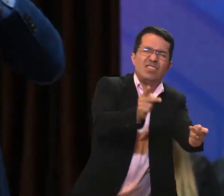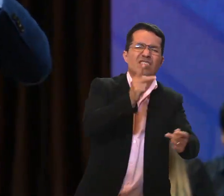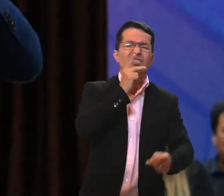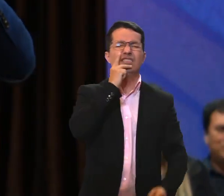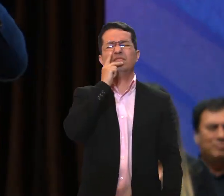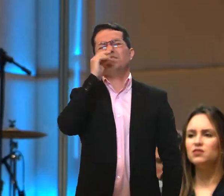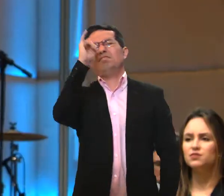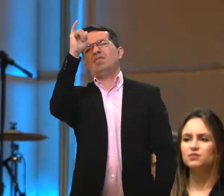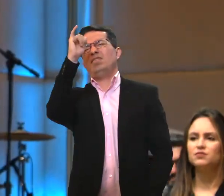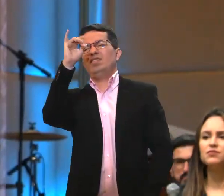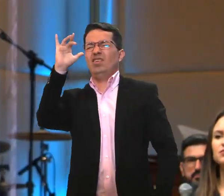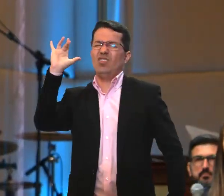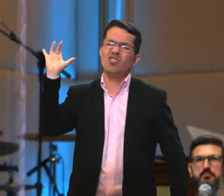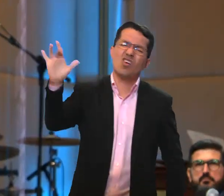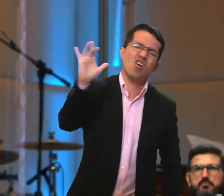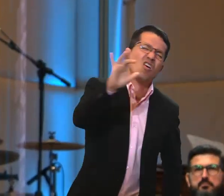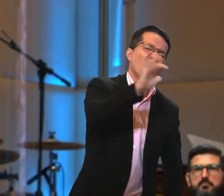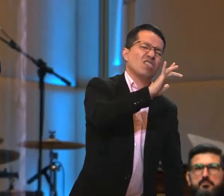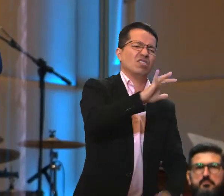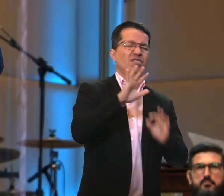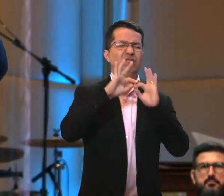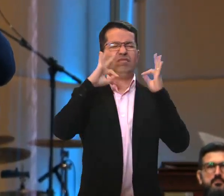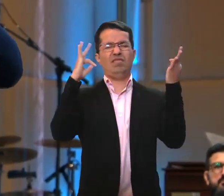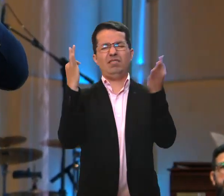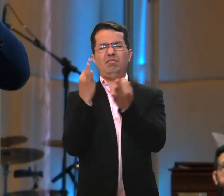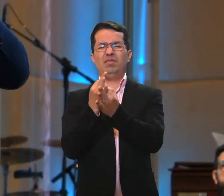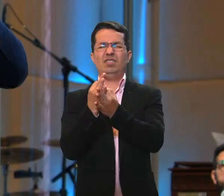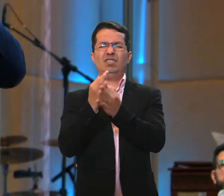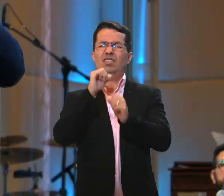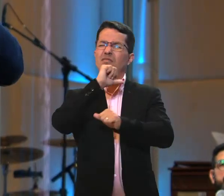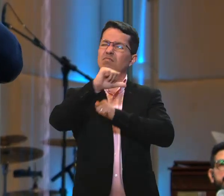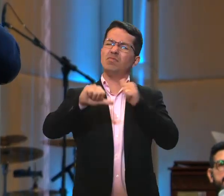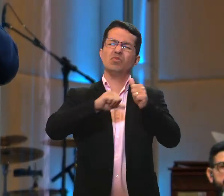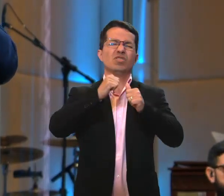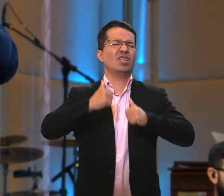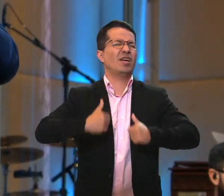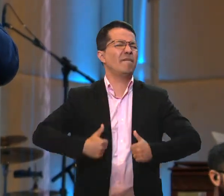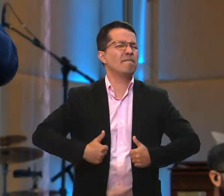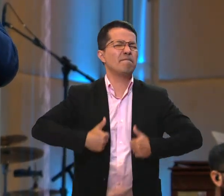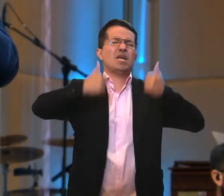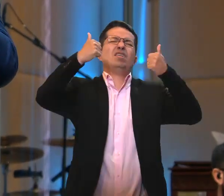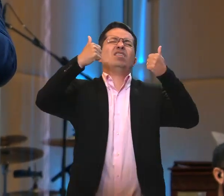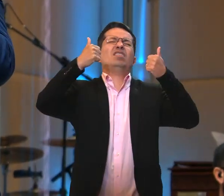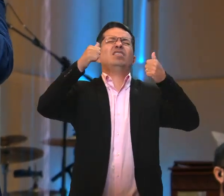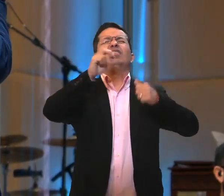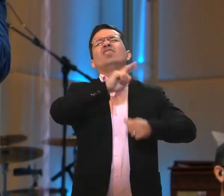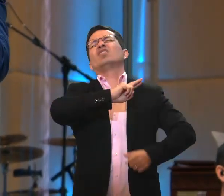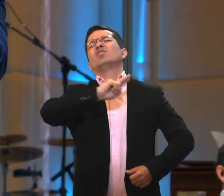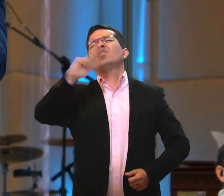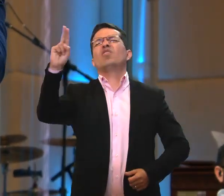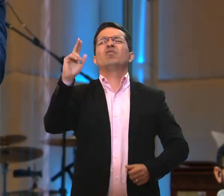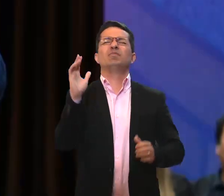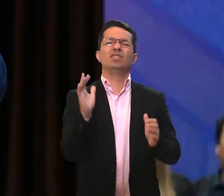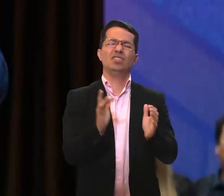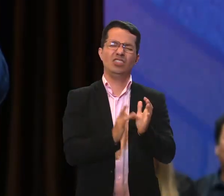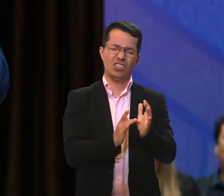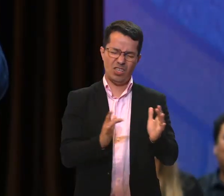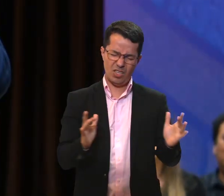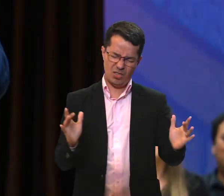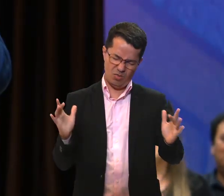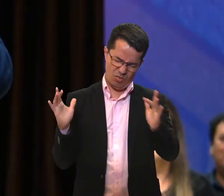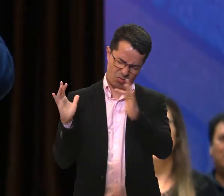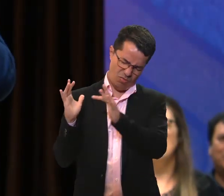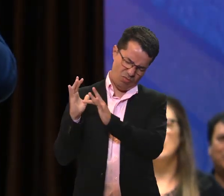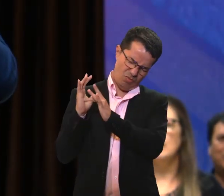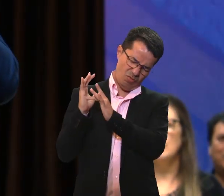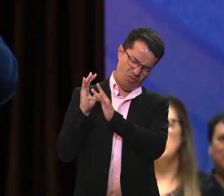famílias, restaura lugares, sara, Pai, em nome de